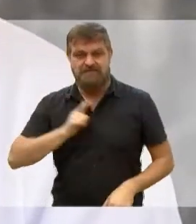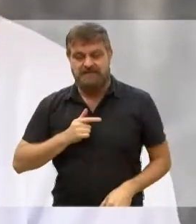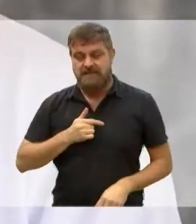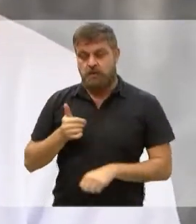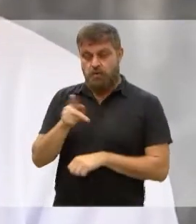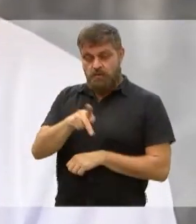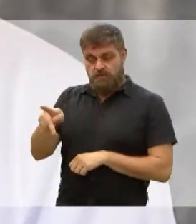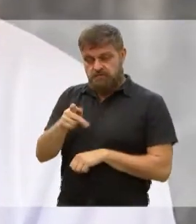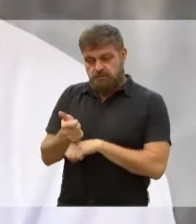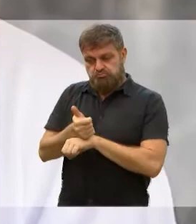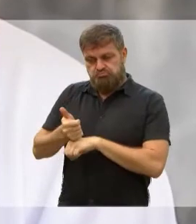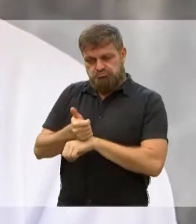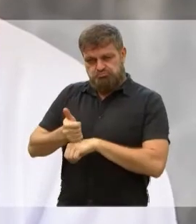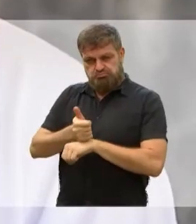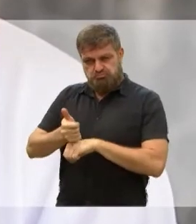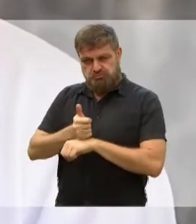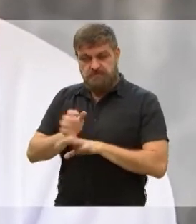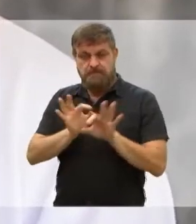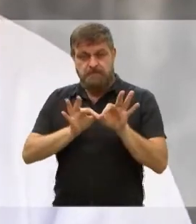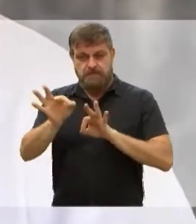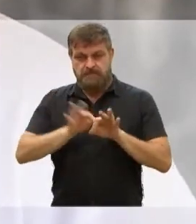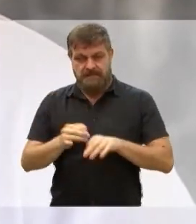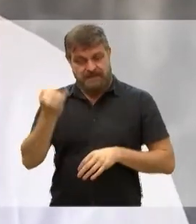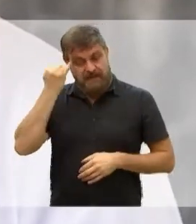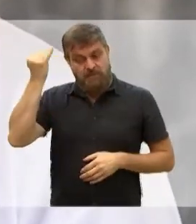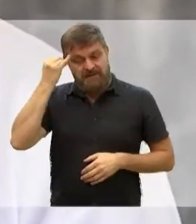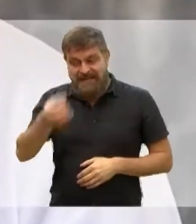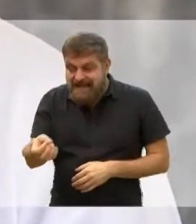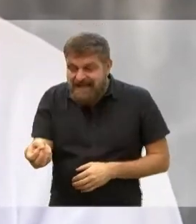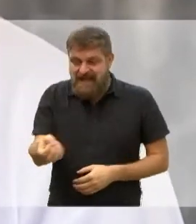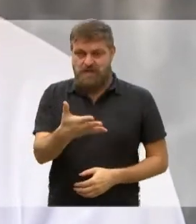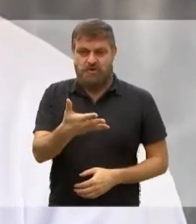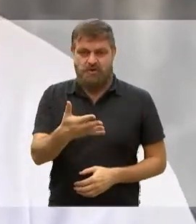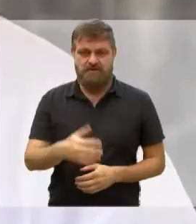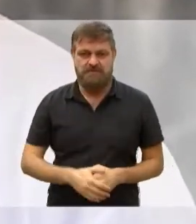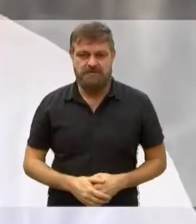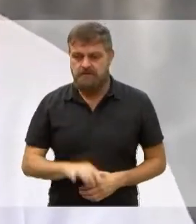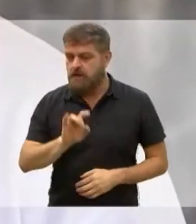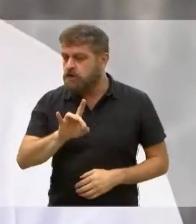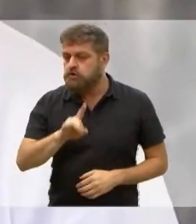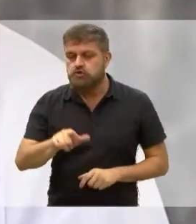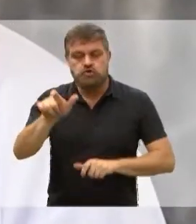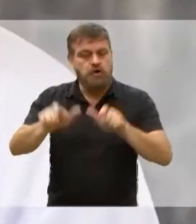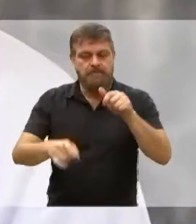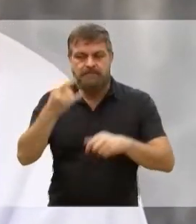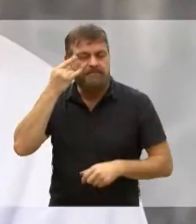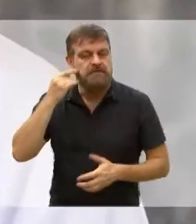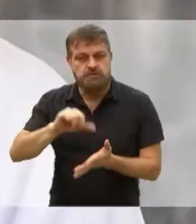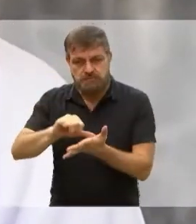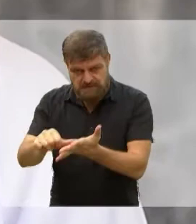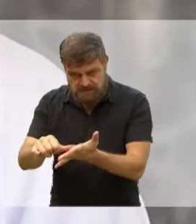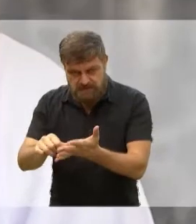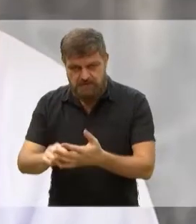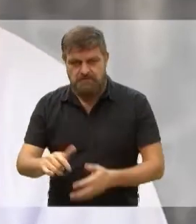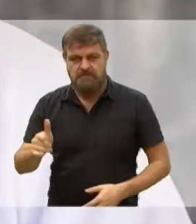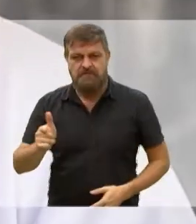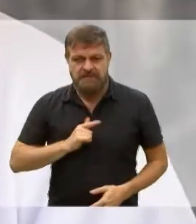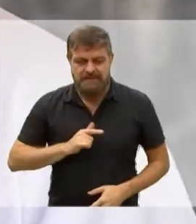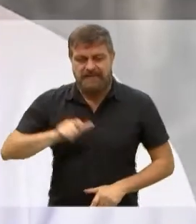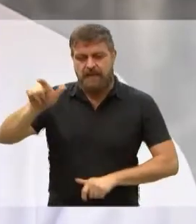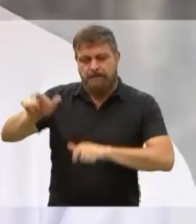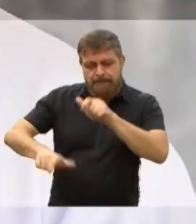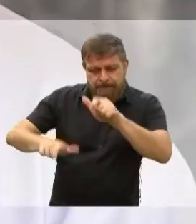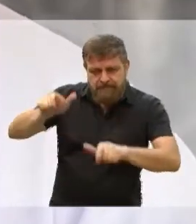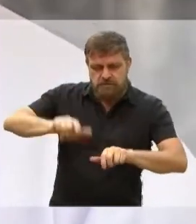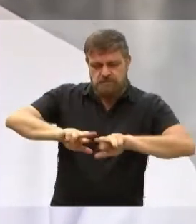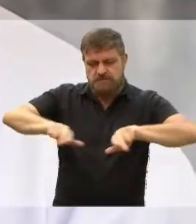Lima, que é um projeto inovador, não é um projeto só para pessoas com síndrome de Down, né? Nós temos